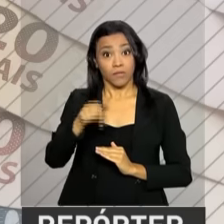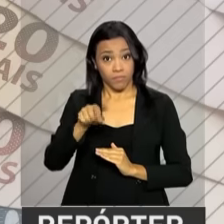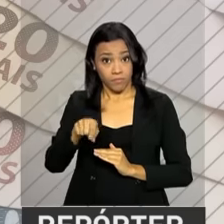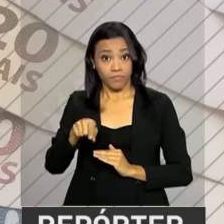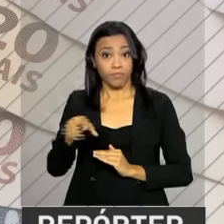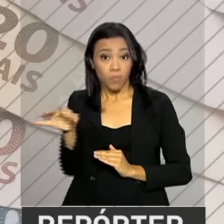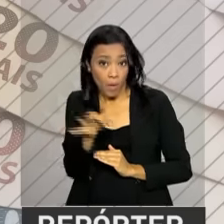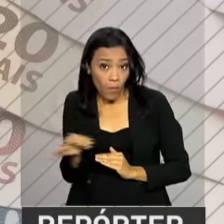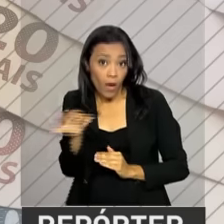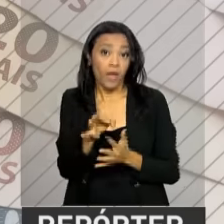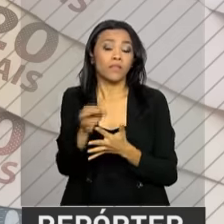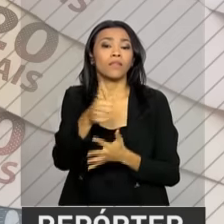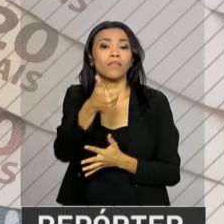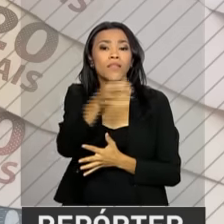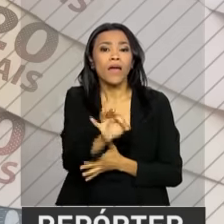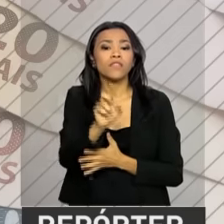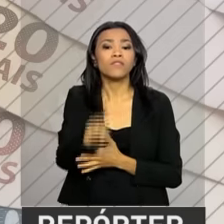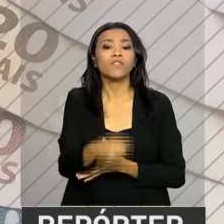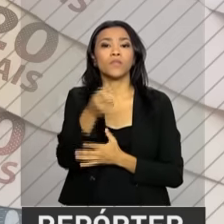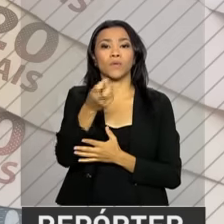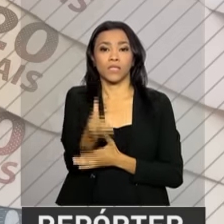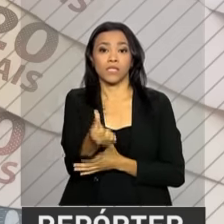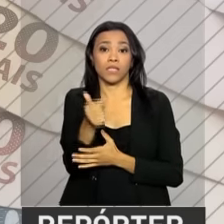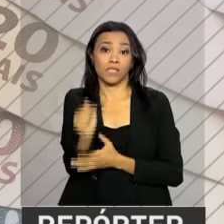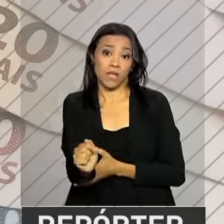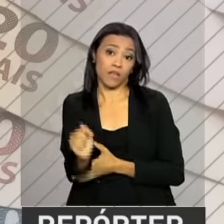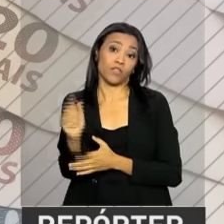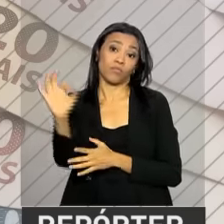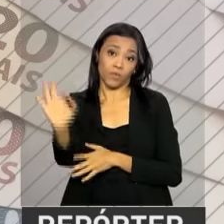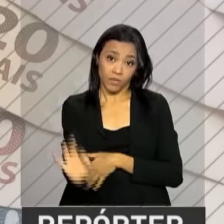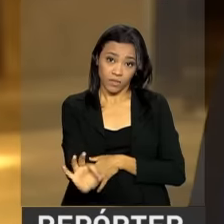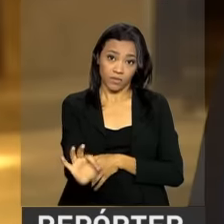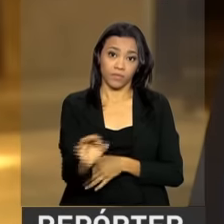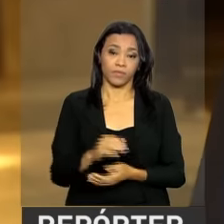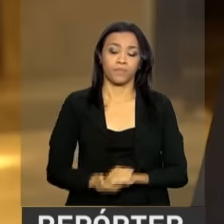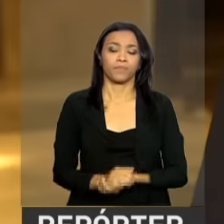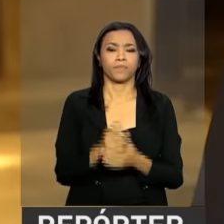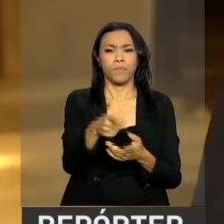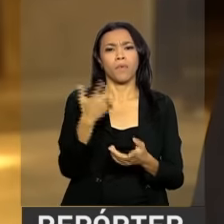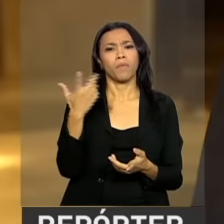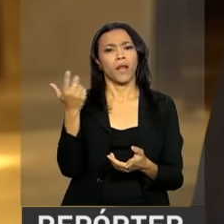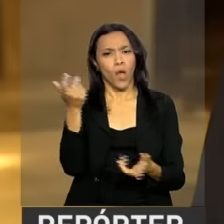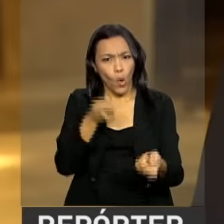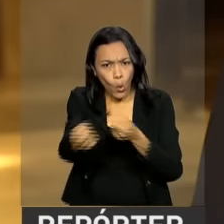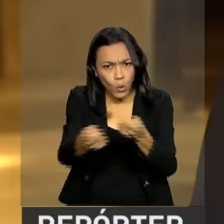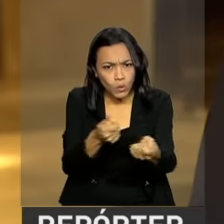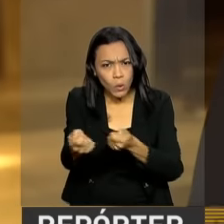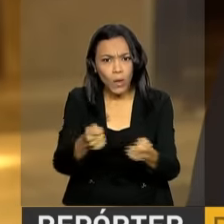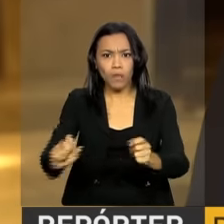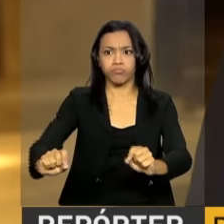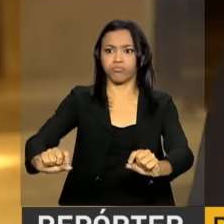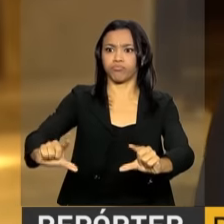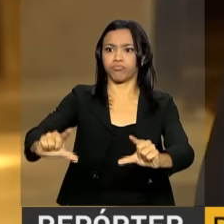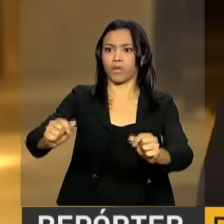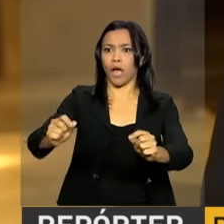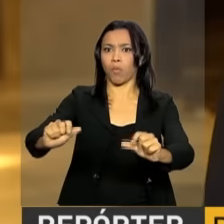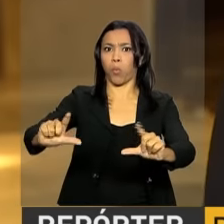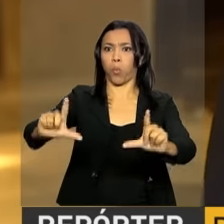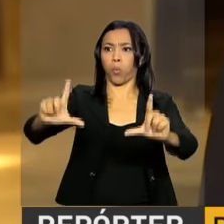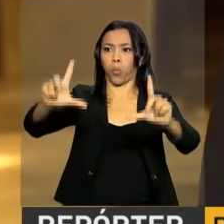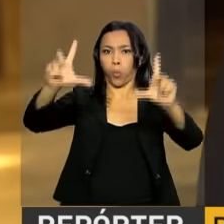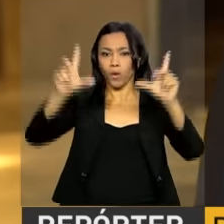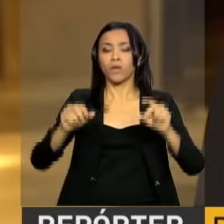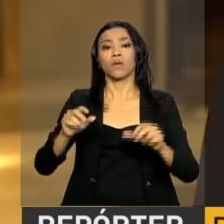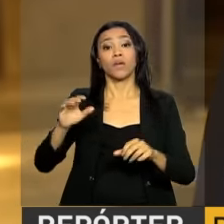monetária chegando a 10,67 por. para controlar o avanço dos preços uma das ferramentas